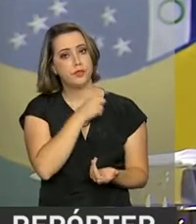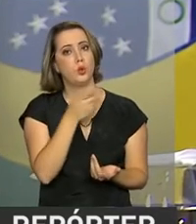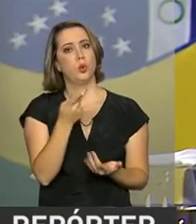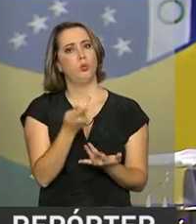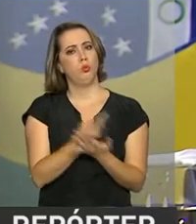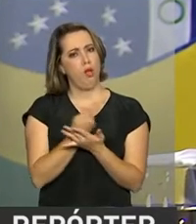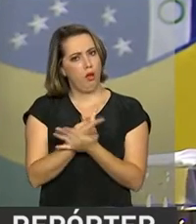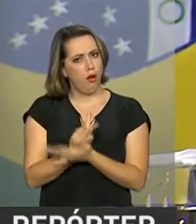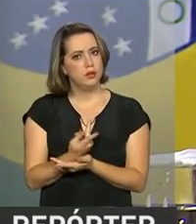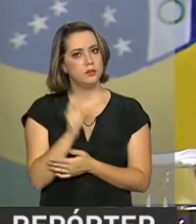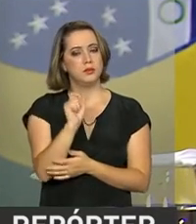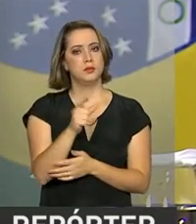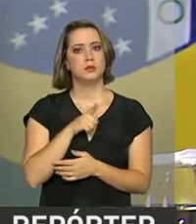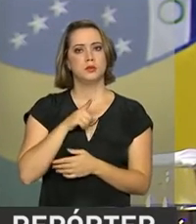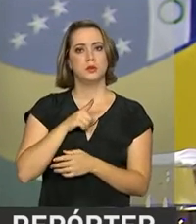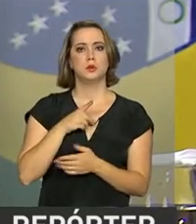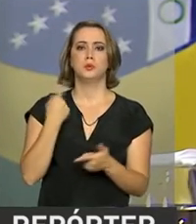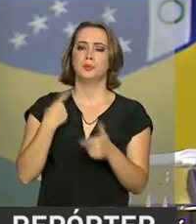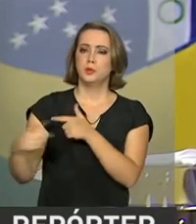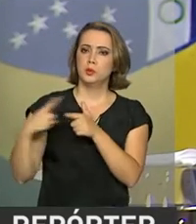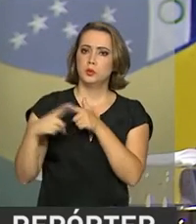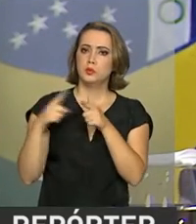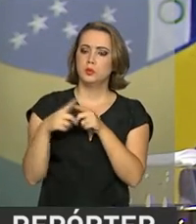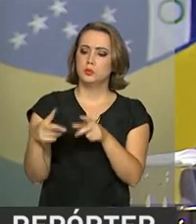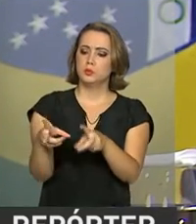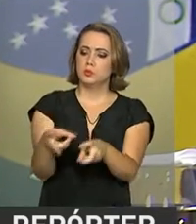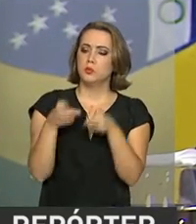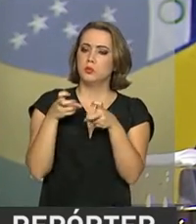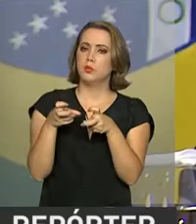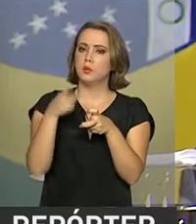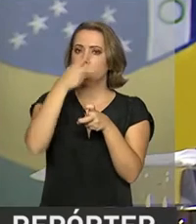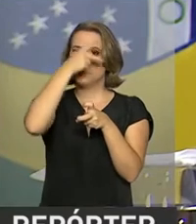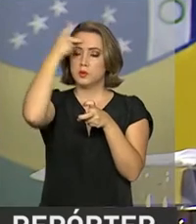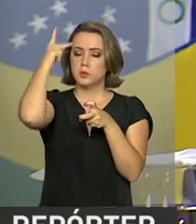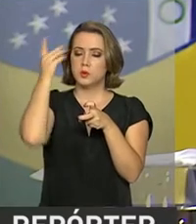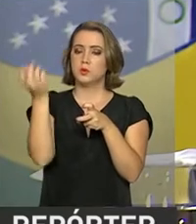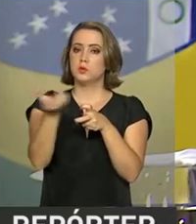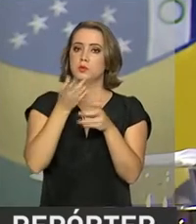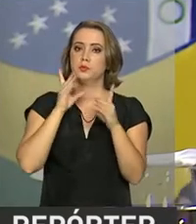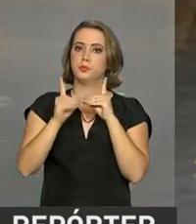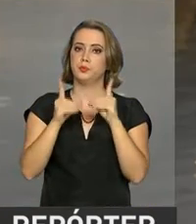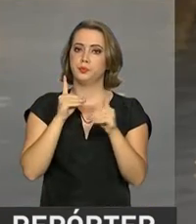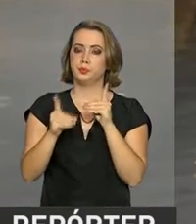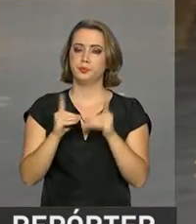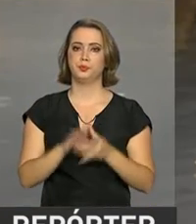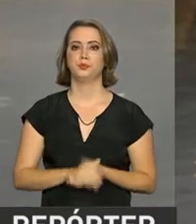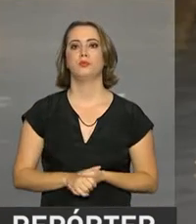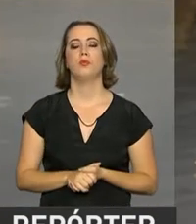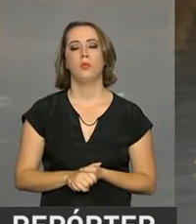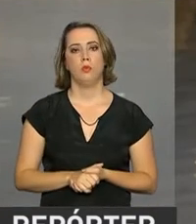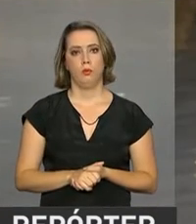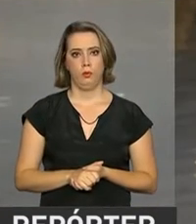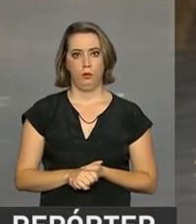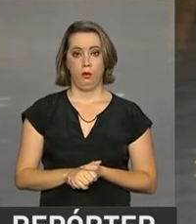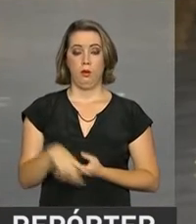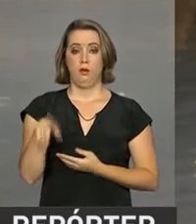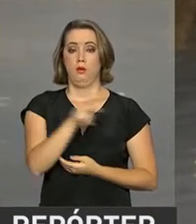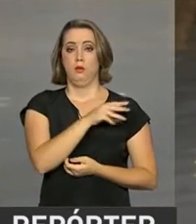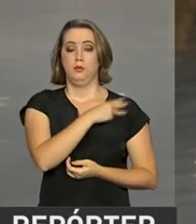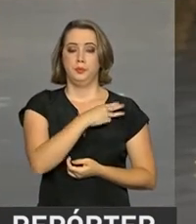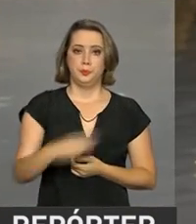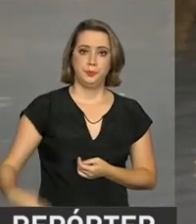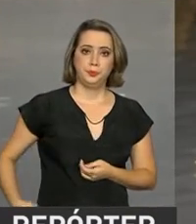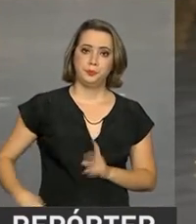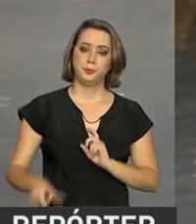isto prejudica percepção daqueles que querem discutir a previdência o ministro da fazenda henrique meirelles